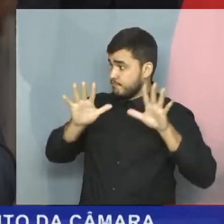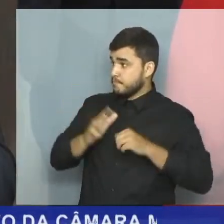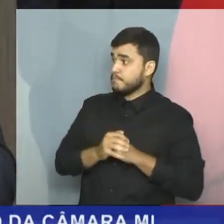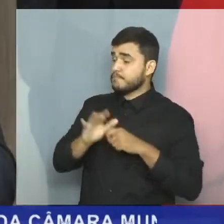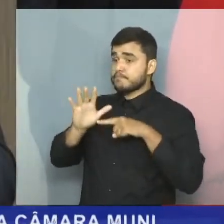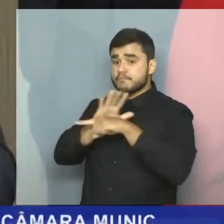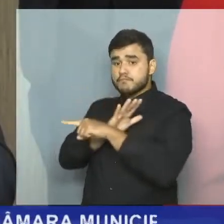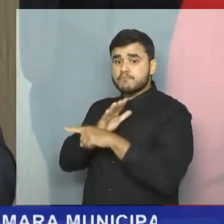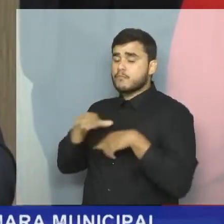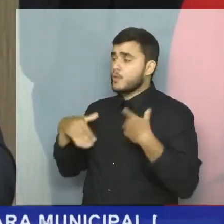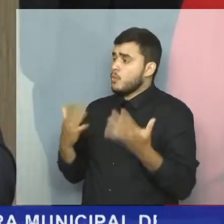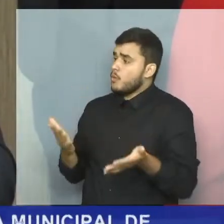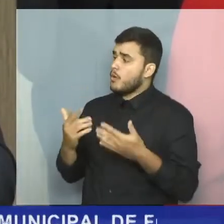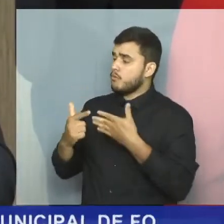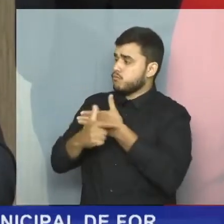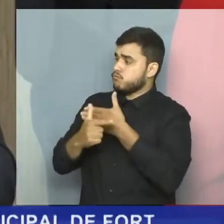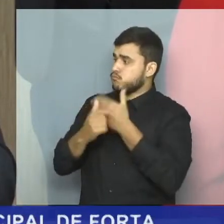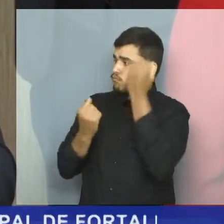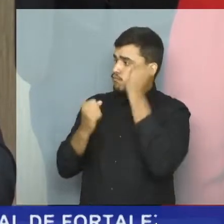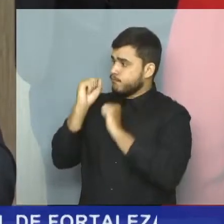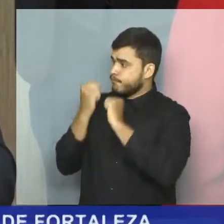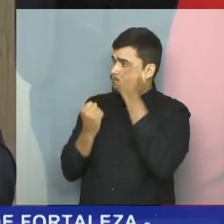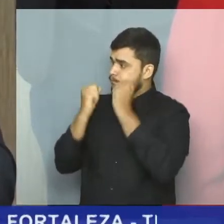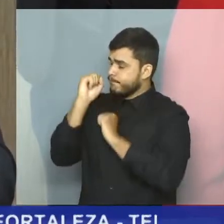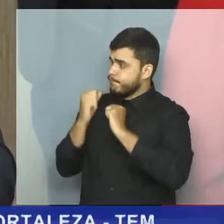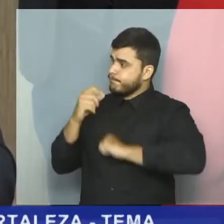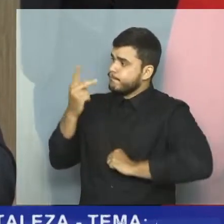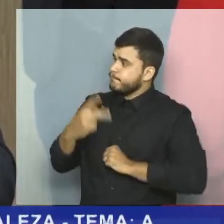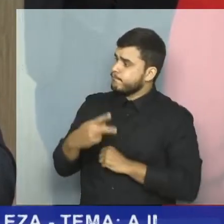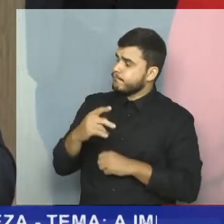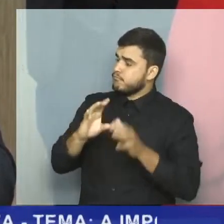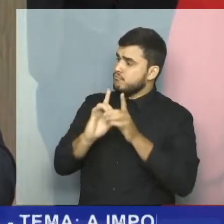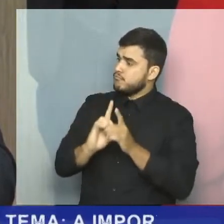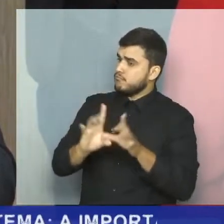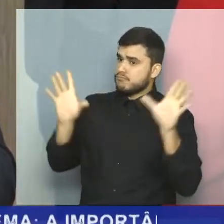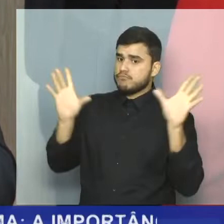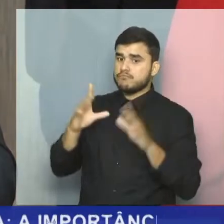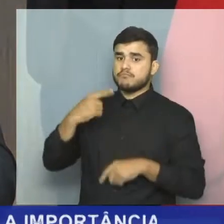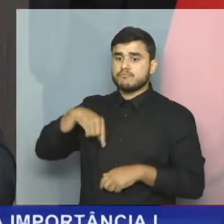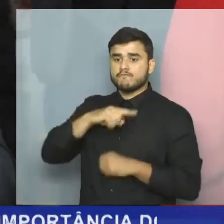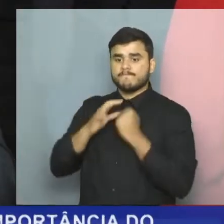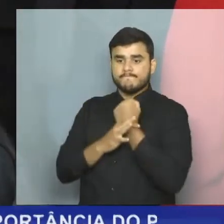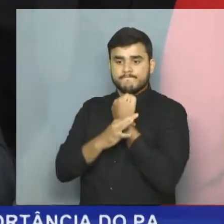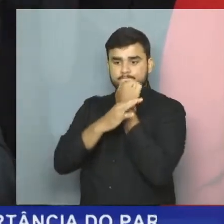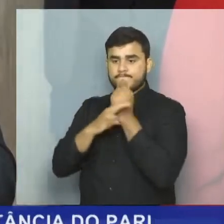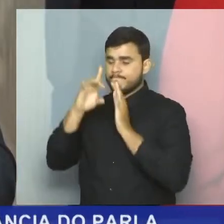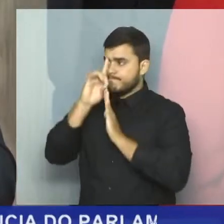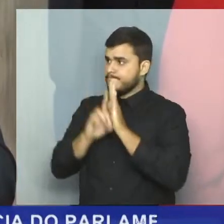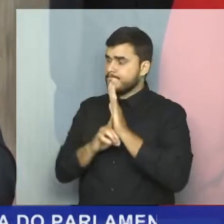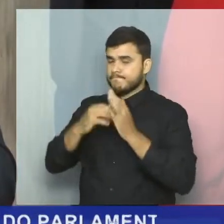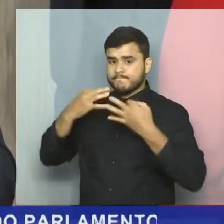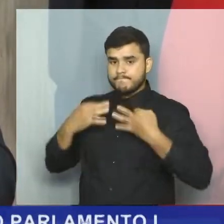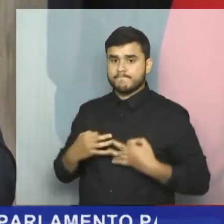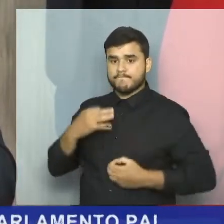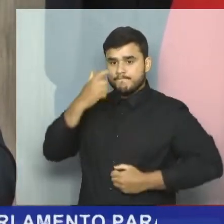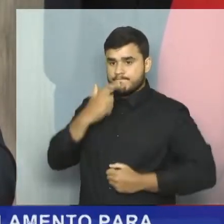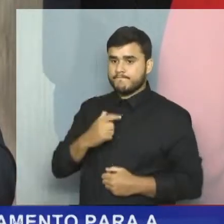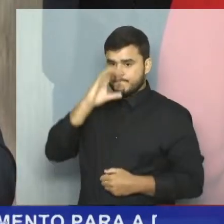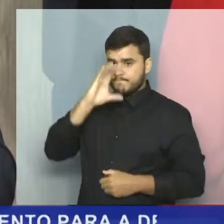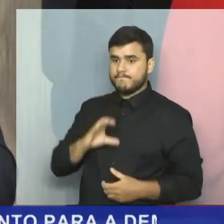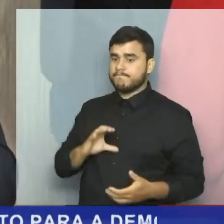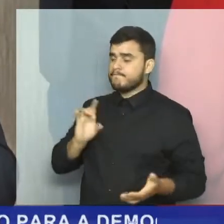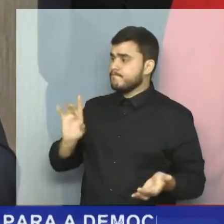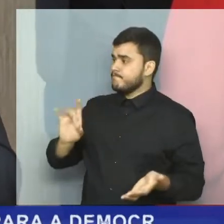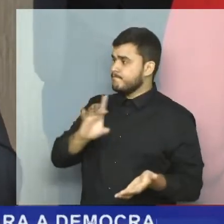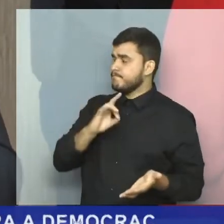da indústria na democracia e na garantia dos nossos direitos, da dignidade e da cidadania de